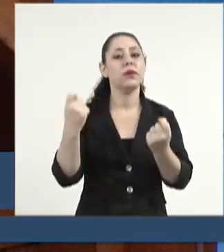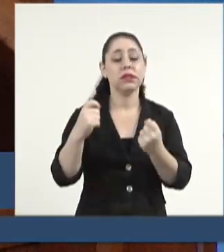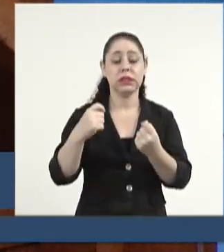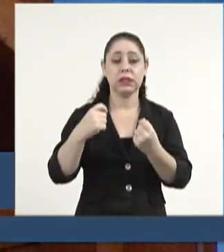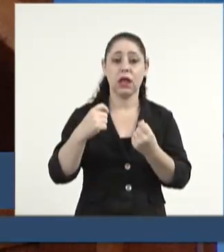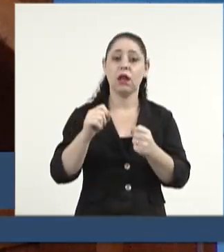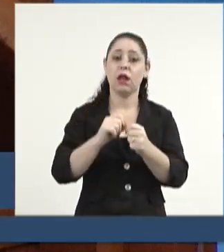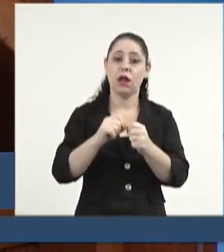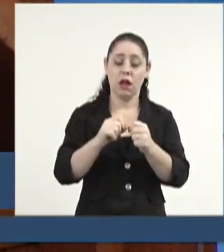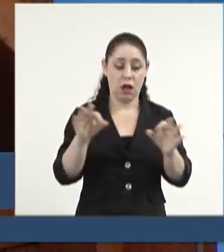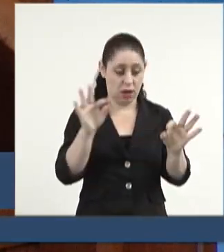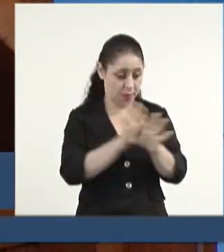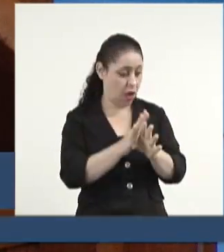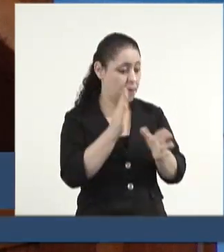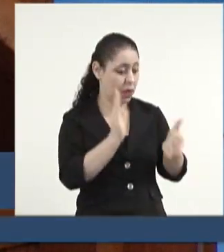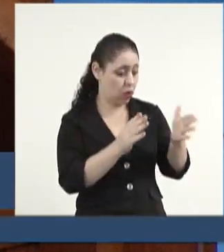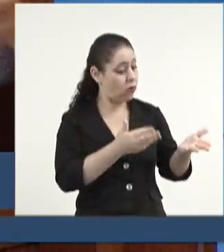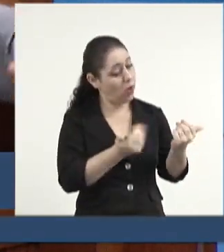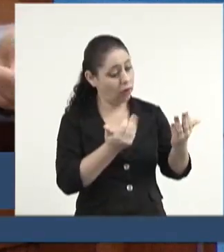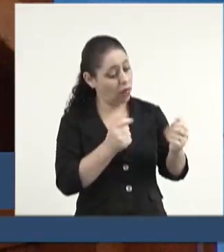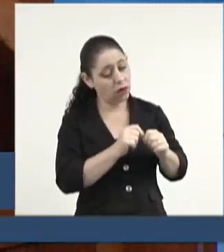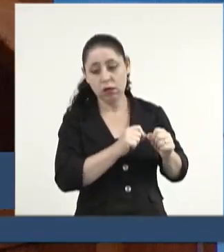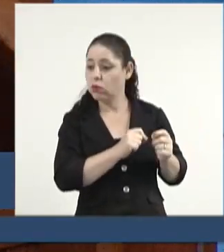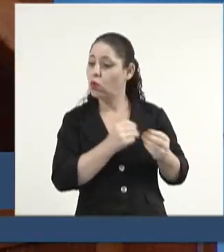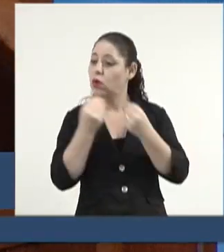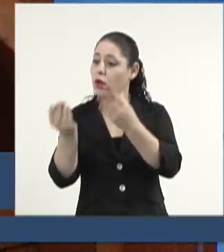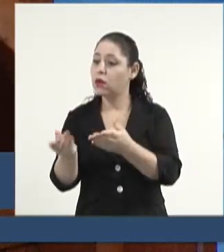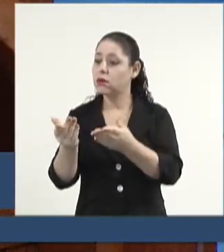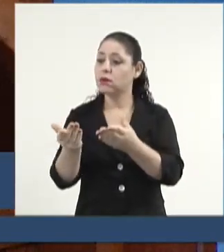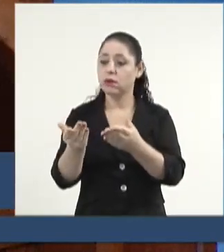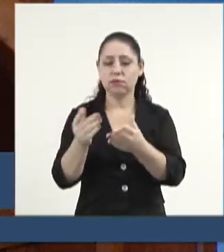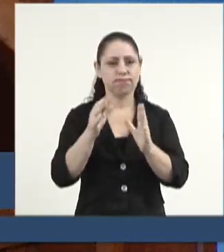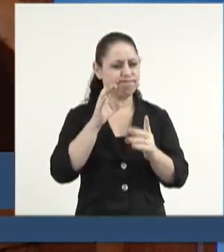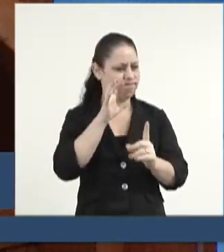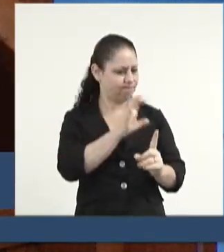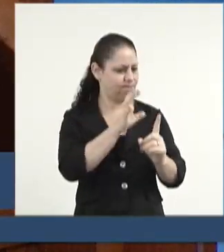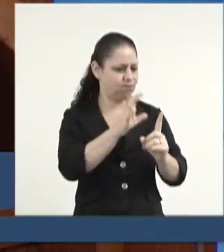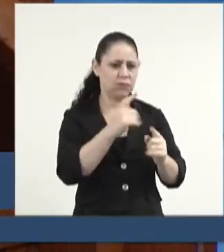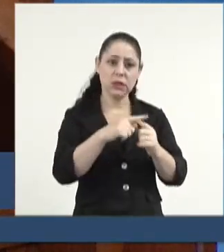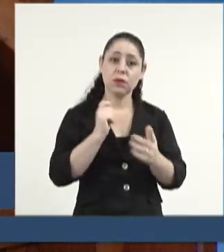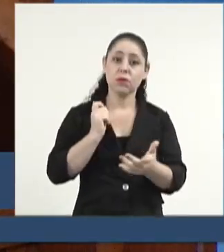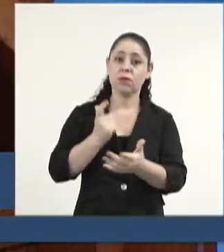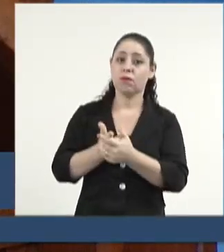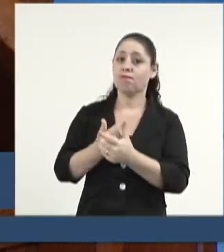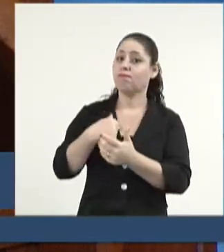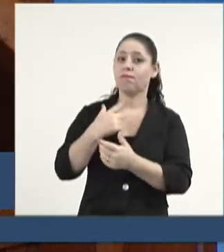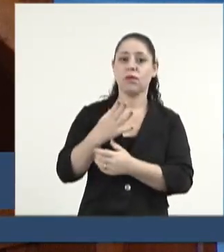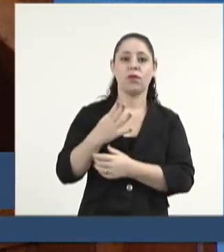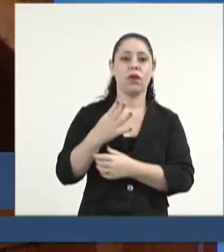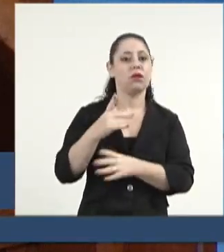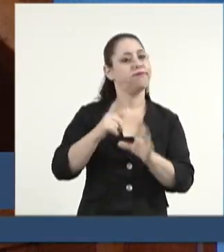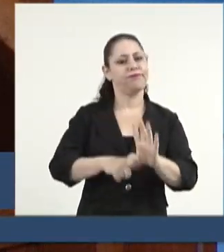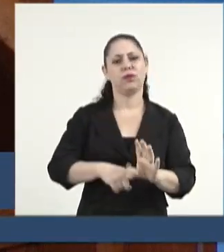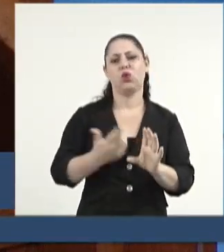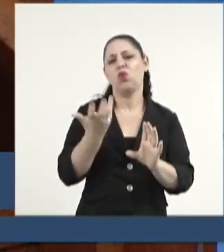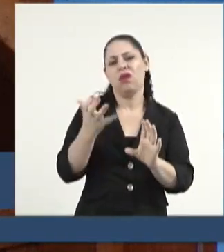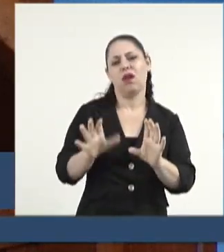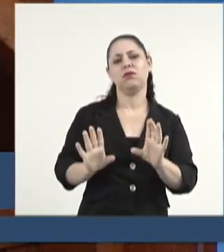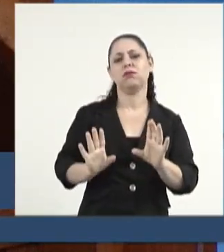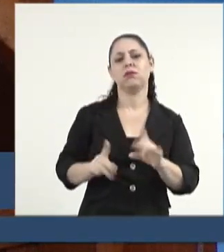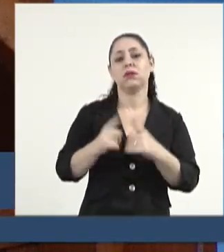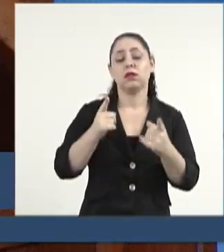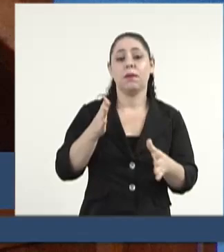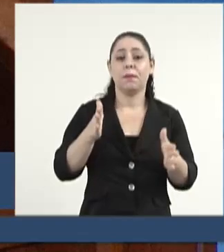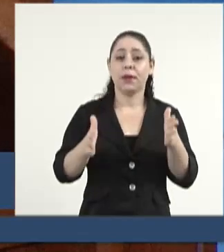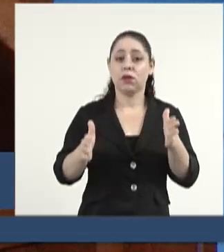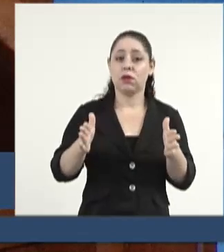E pressiona nesse momento porque sabe que o produtor tem que pagar a parcela dele e ele não quer ficar inadimplente. A prorrogação, pelo